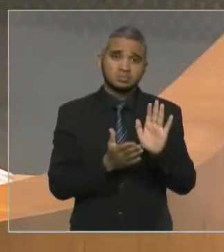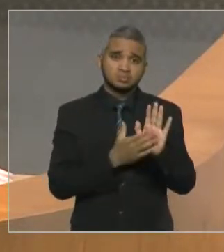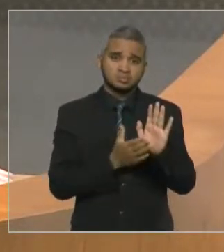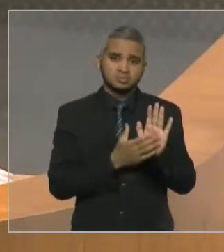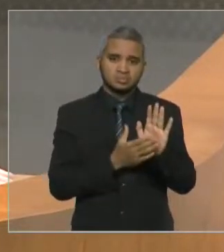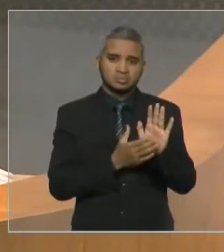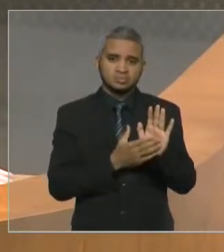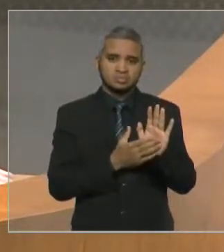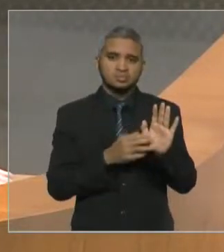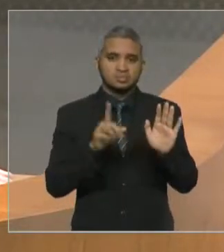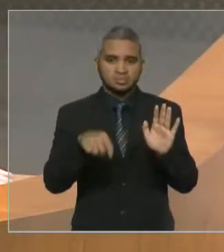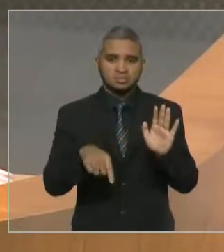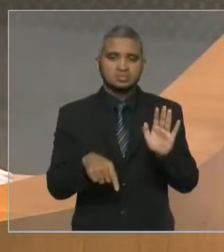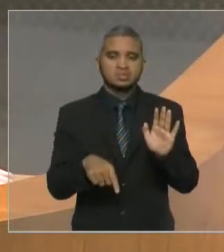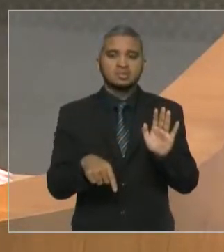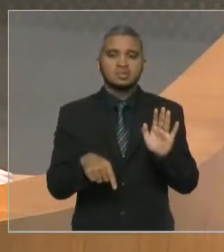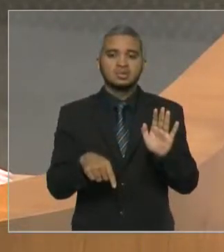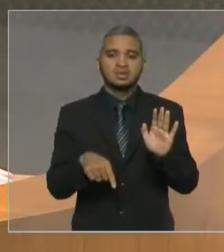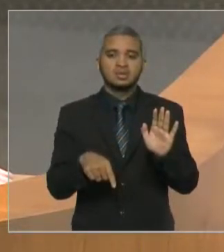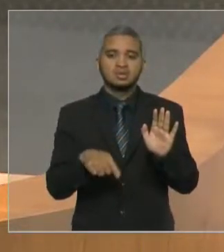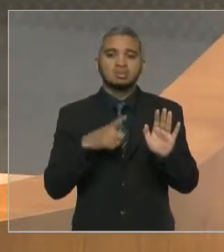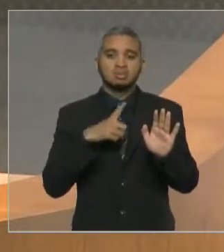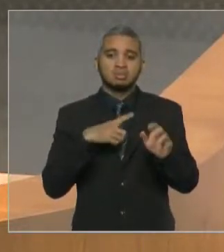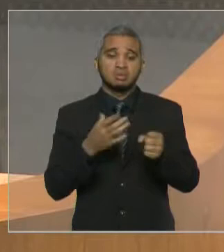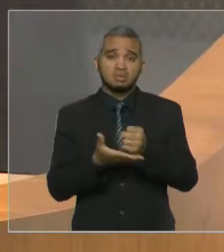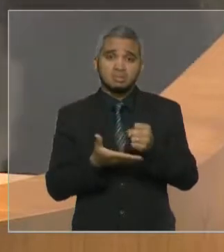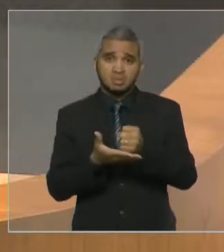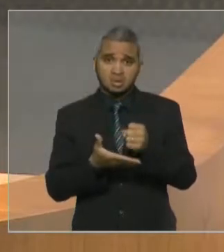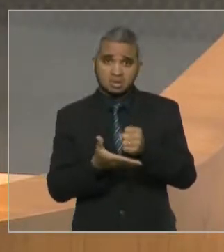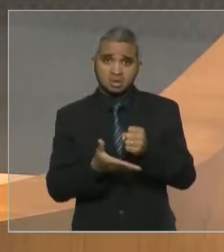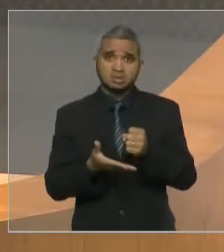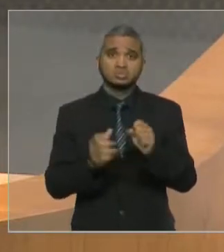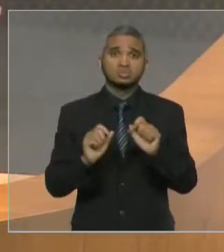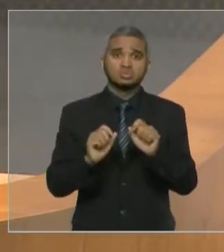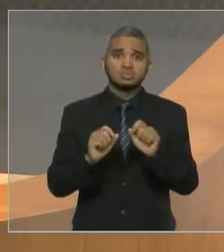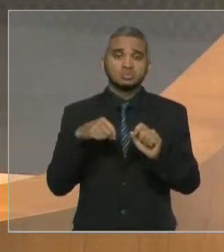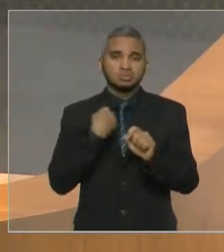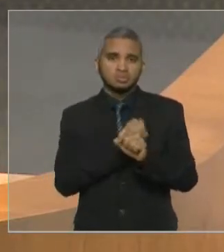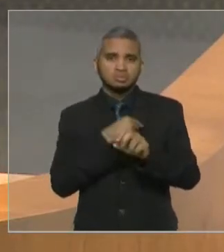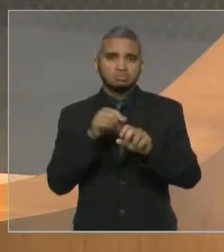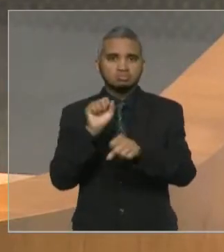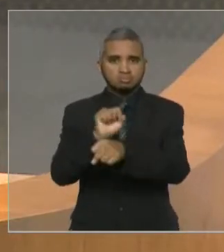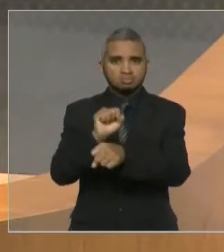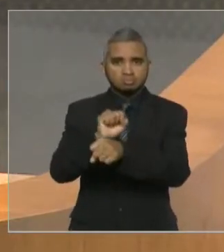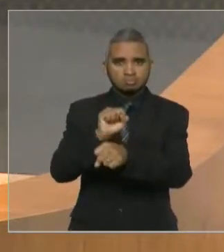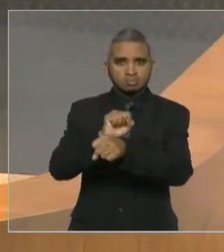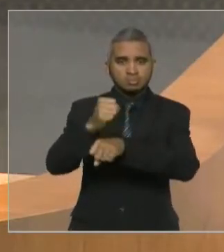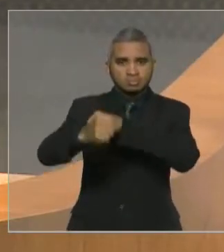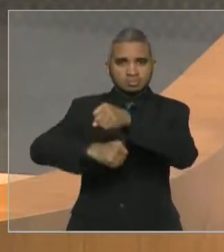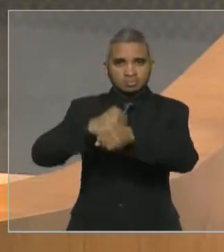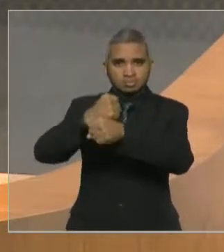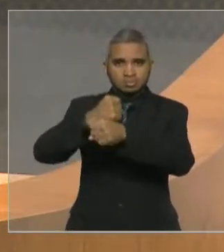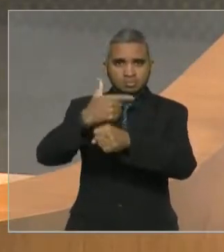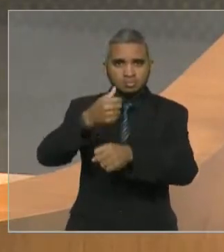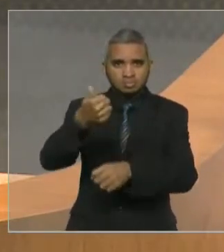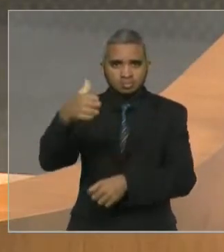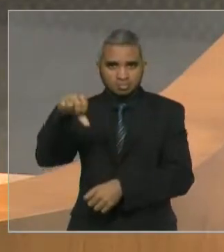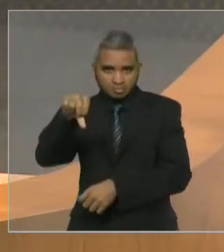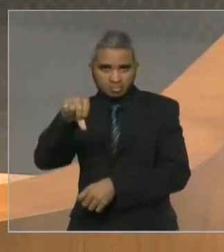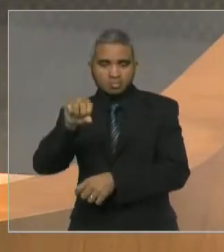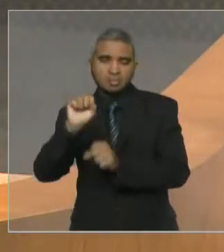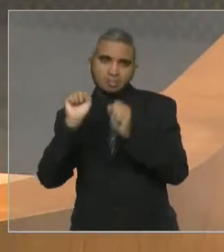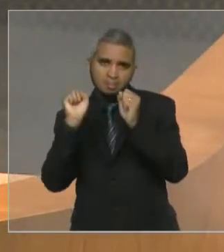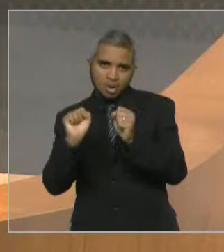é uma peça feita baseada em expectativa de arrecadação e de gasto.